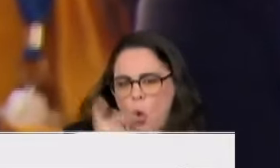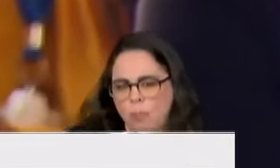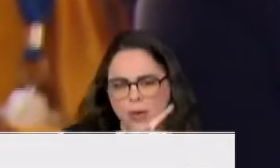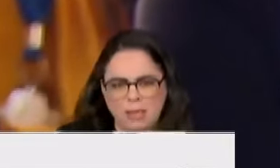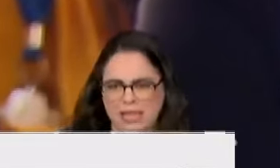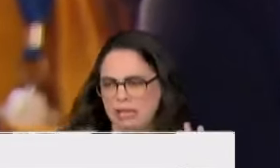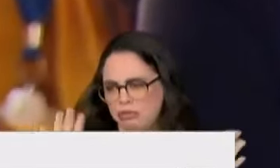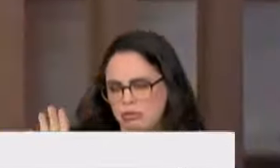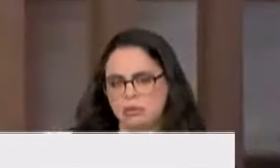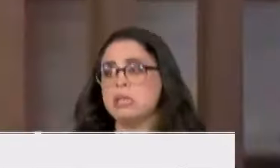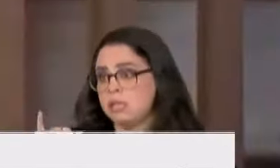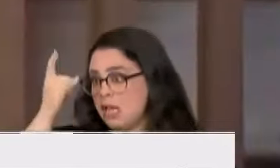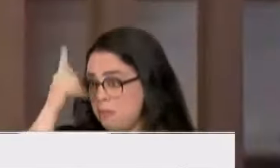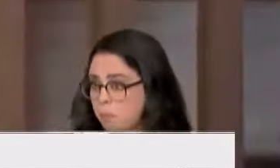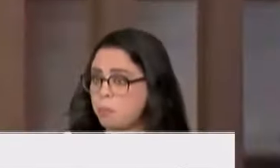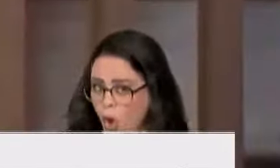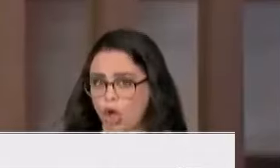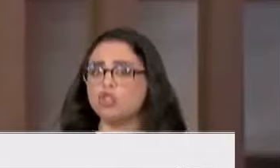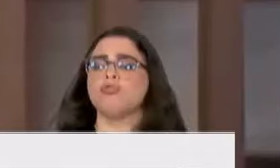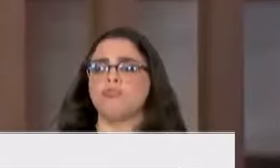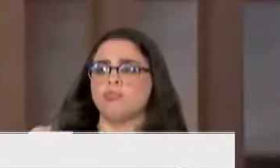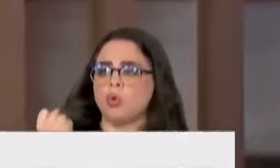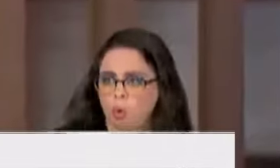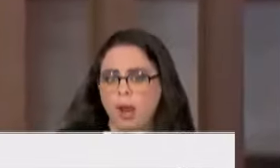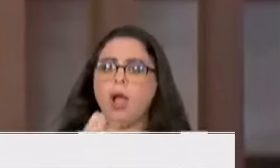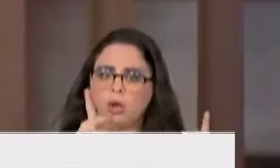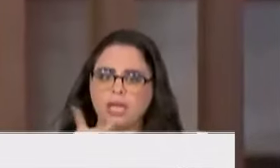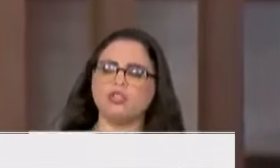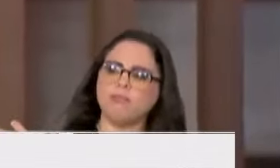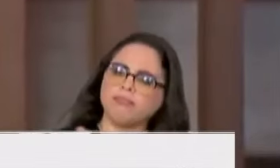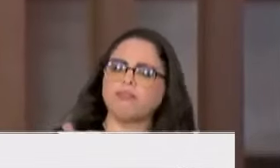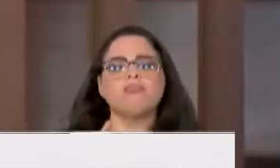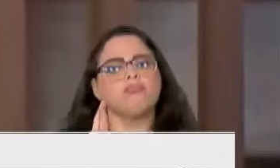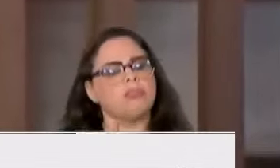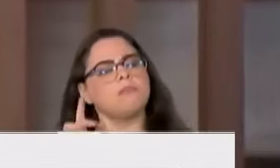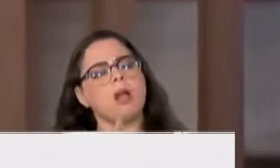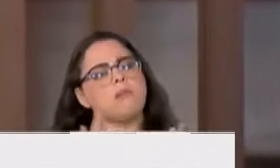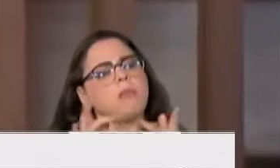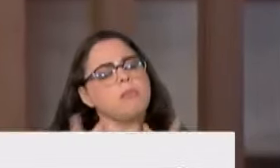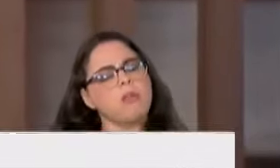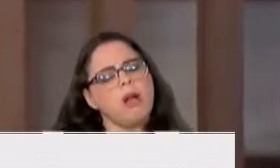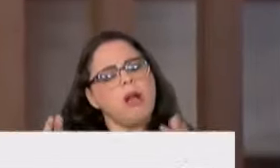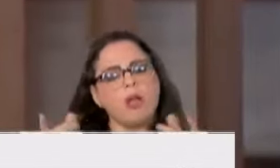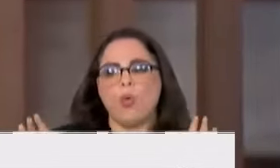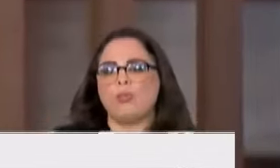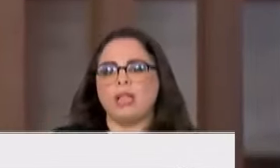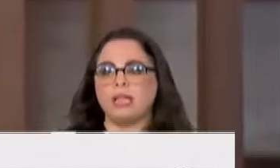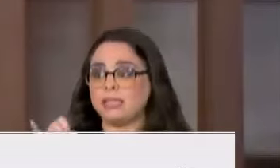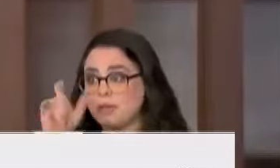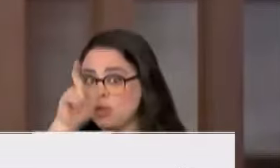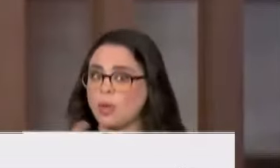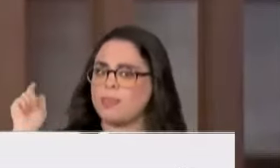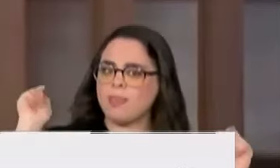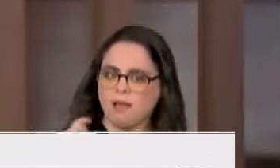e voltar por conta. Os que puder, a embaixada tem tido contato há bastante tempo, como eu mencionei, com a comunidade. Os que